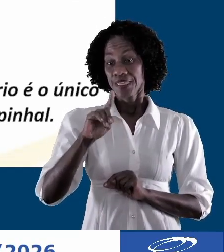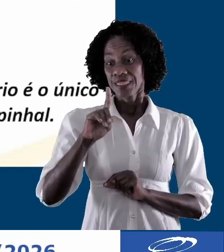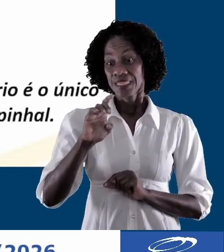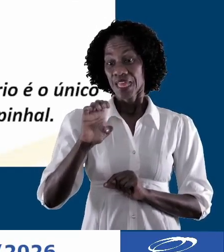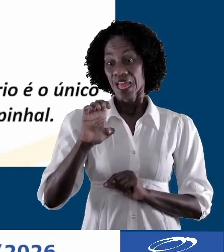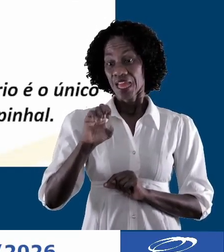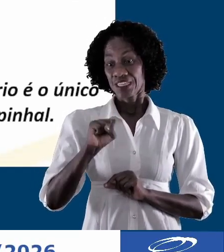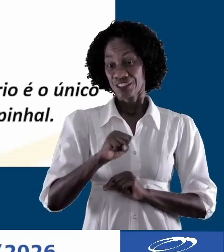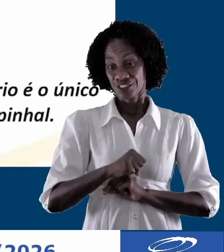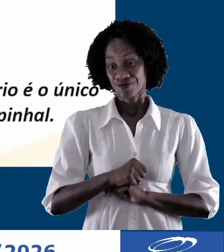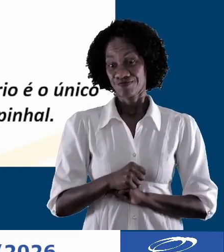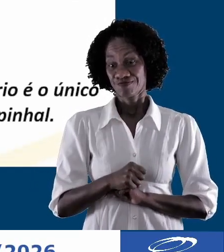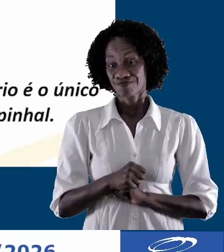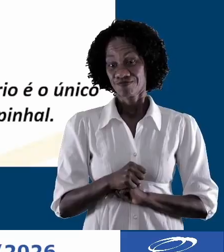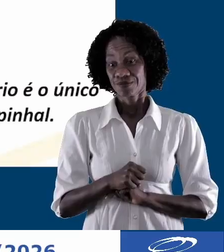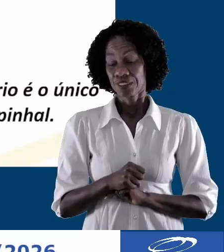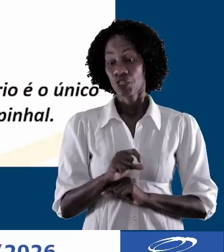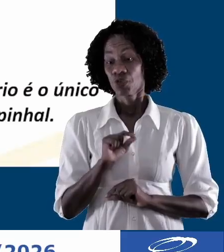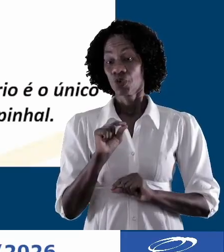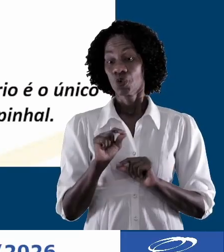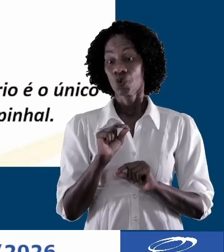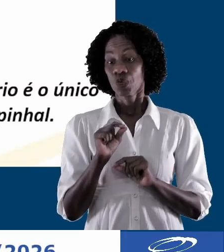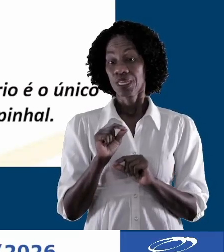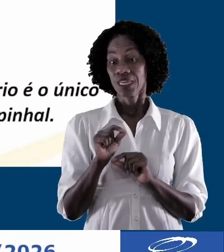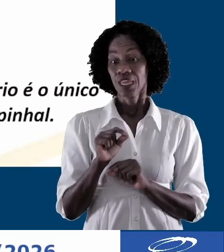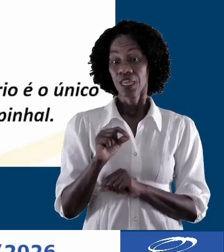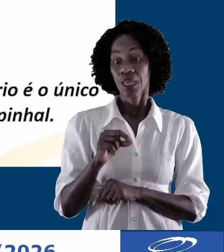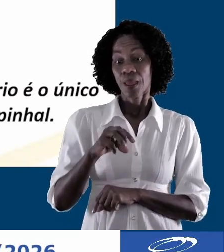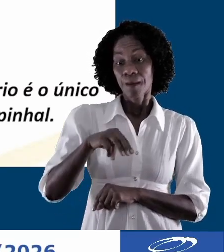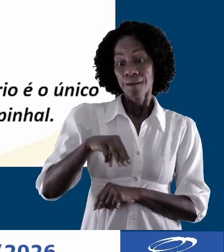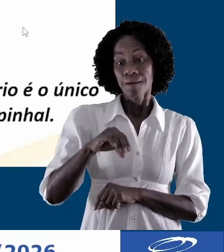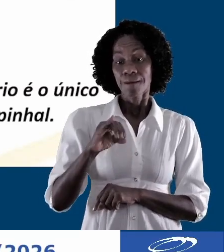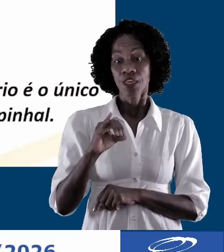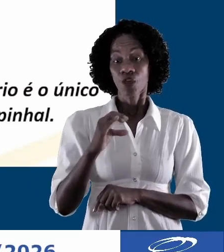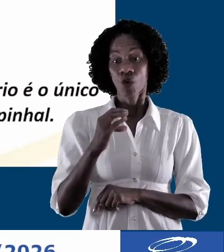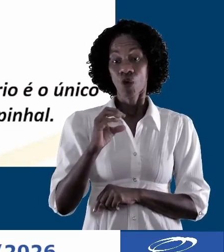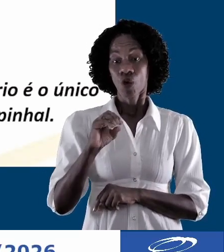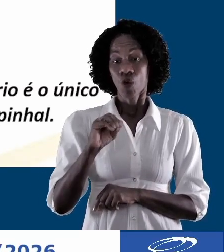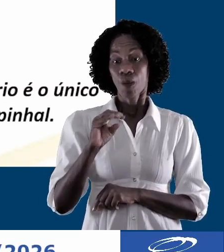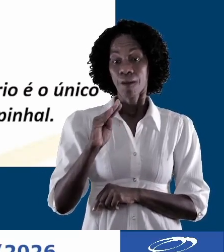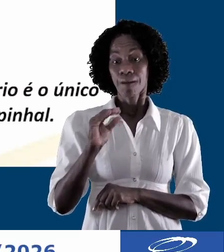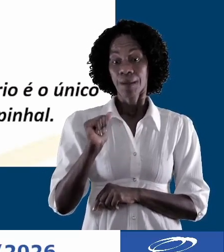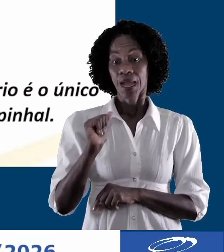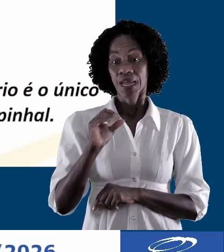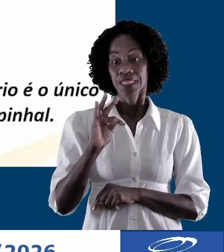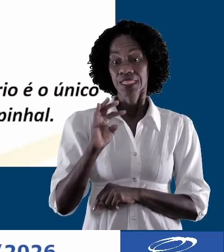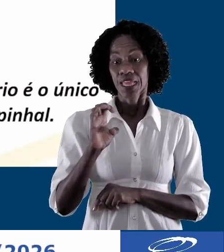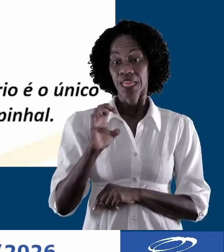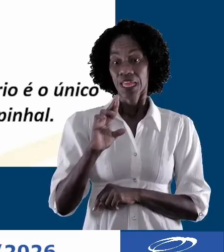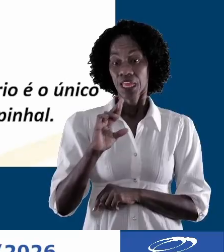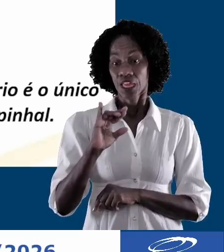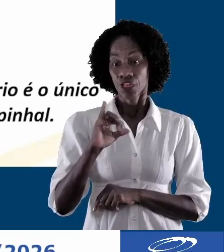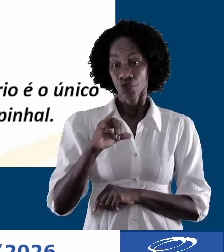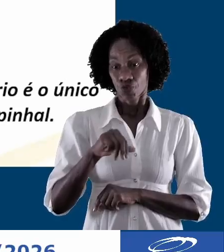E o complexo Mycobacterium são mais de 60 espécies, não só a Mycobacterium tuberculose, mas existem muitas